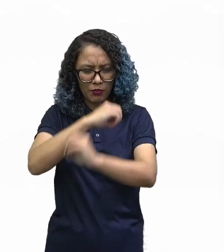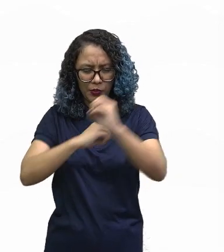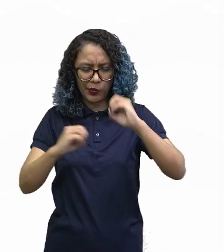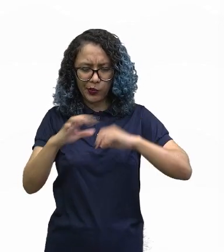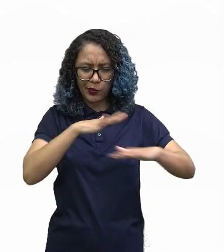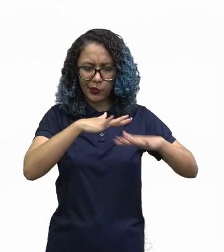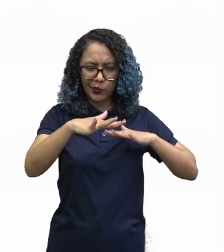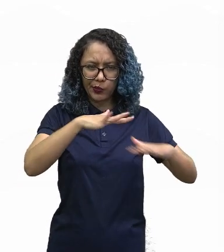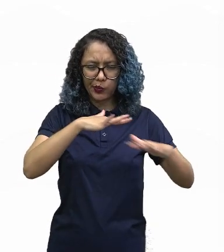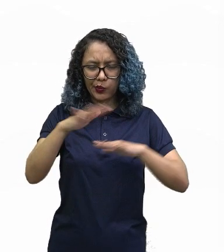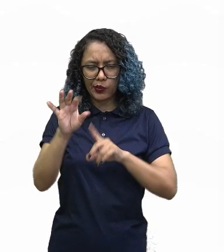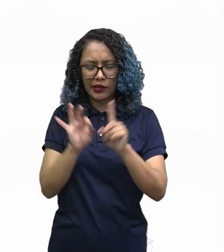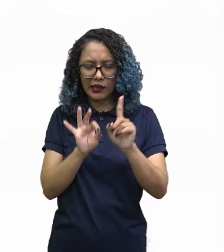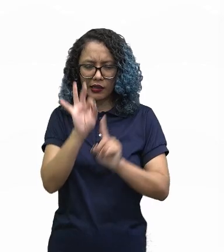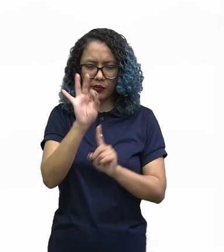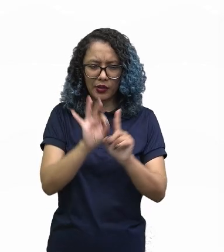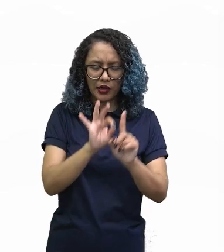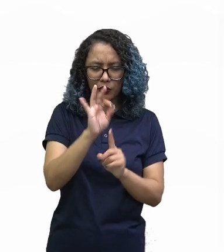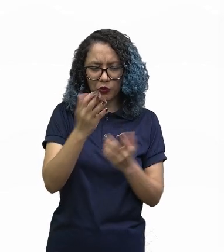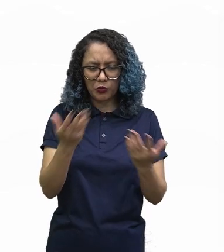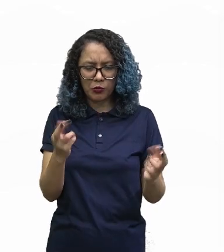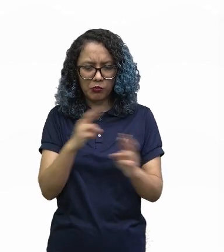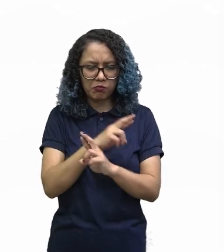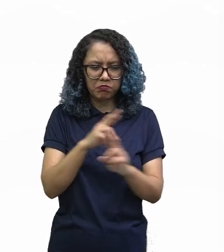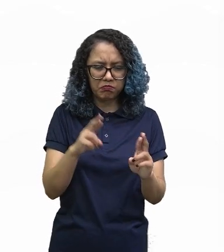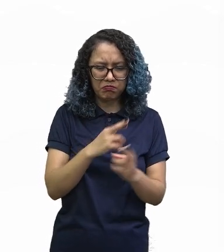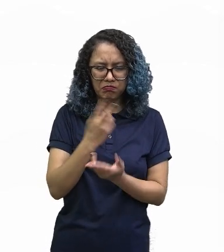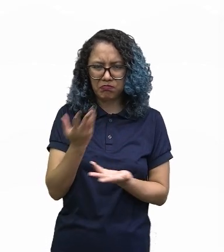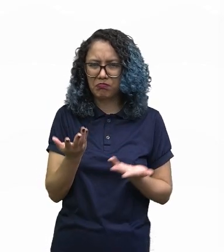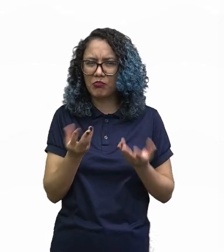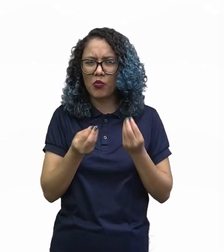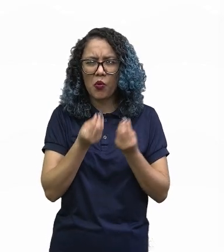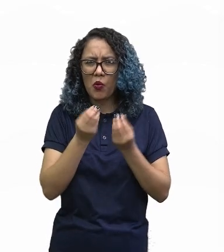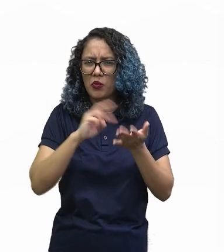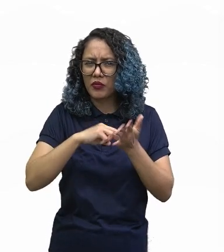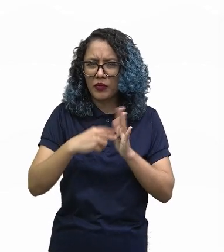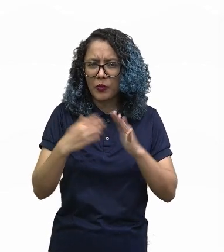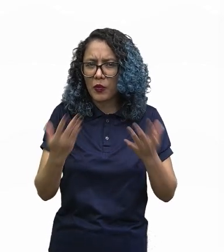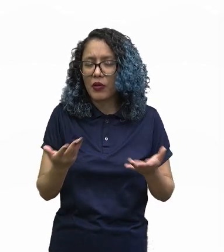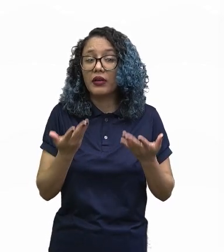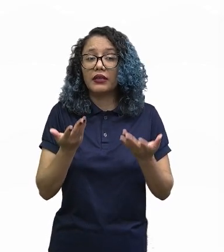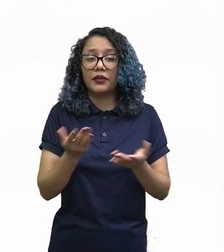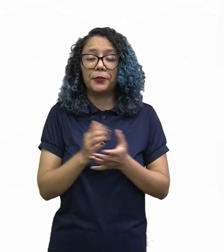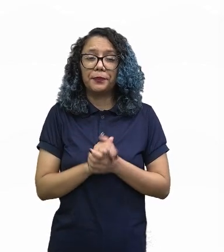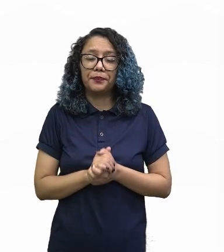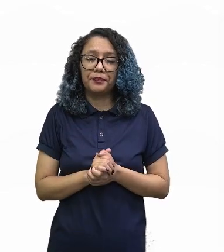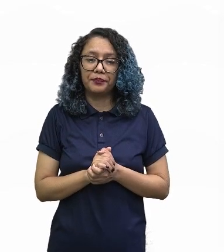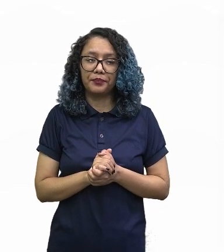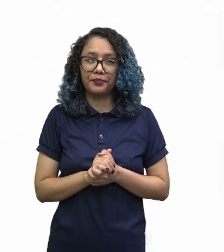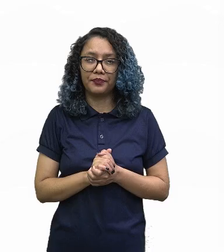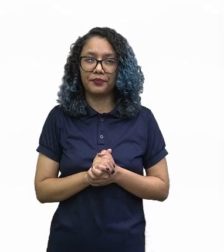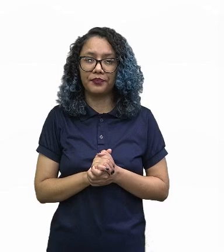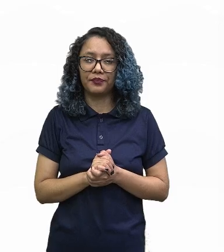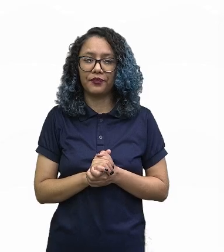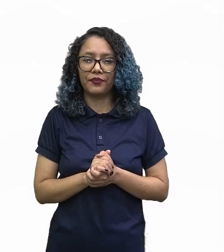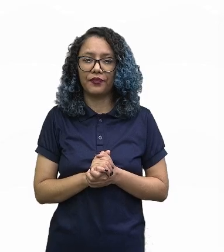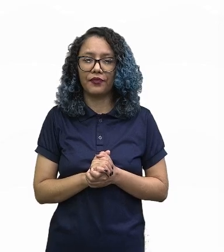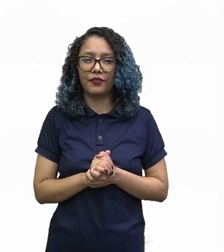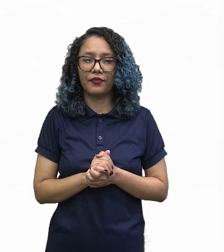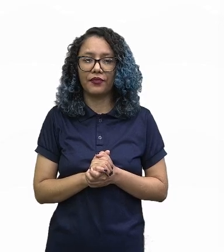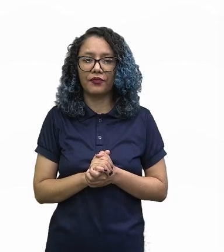com temperatura, o que significa? Aí, com base nisso, nós temos o seguinte, ó,